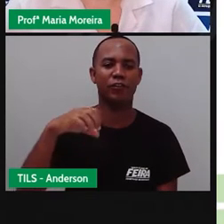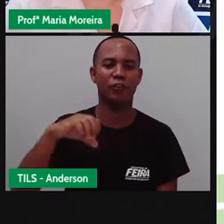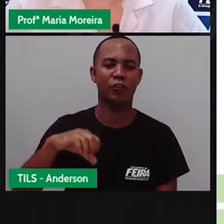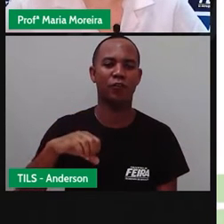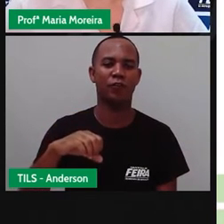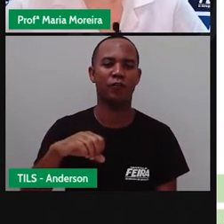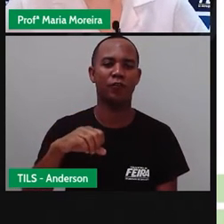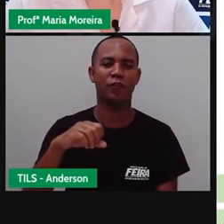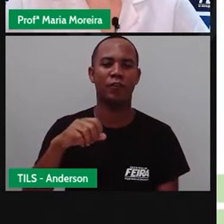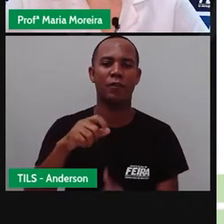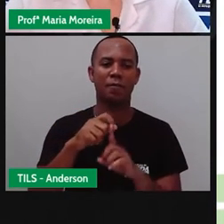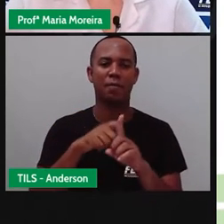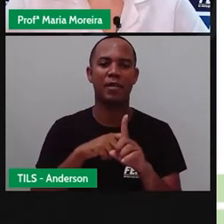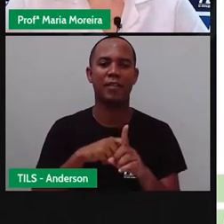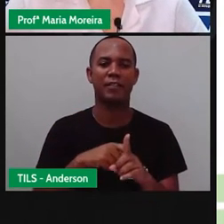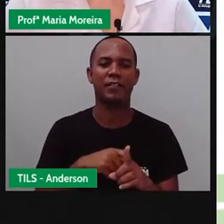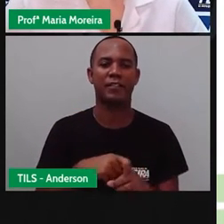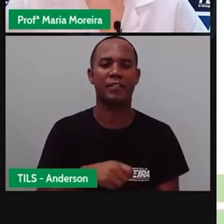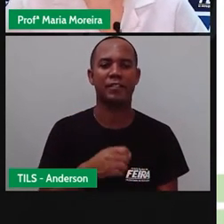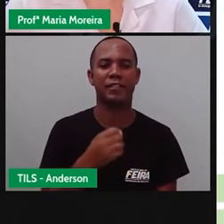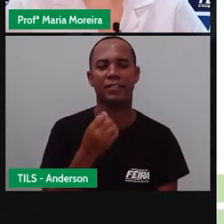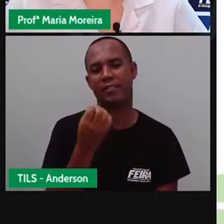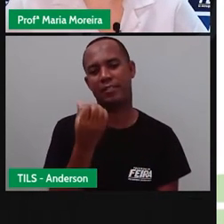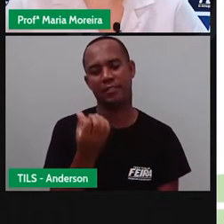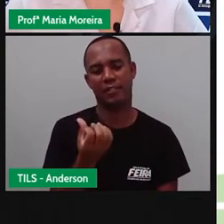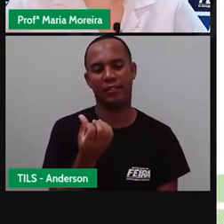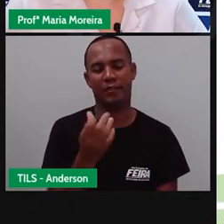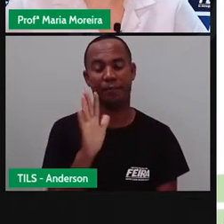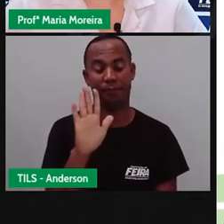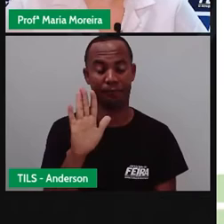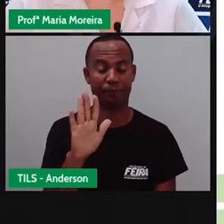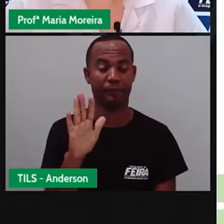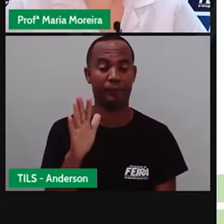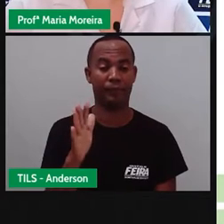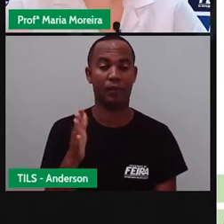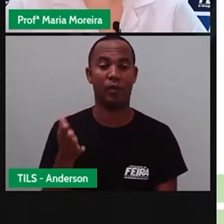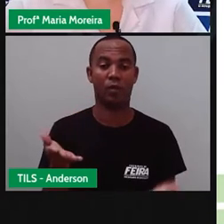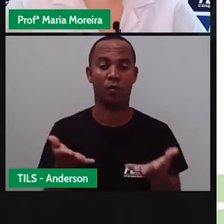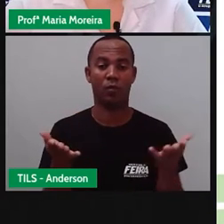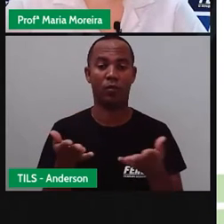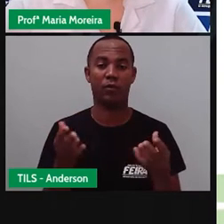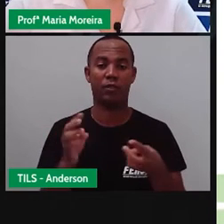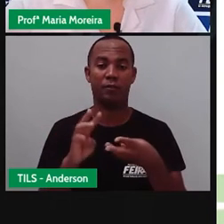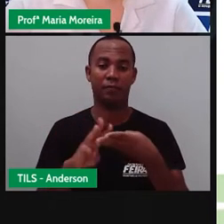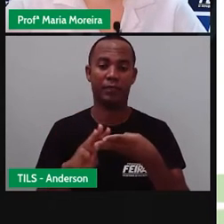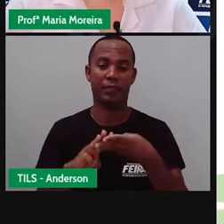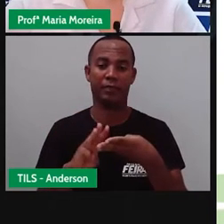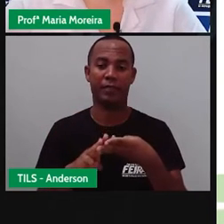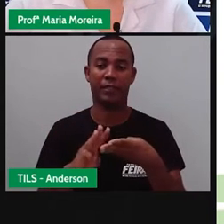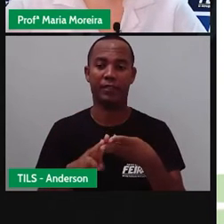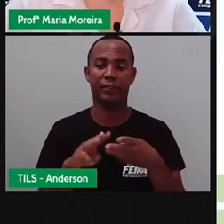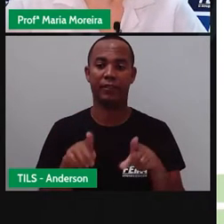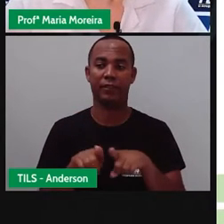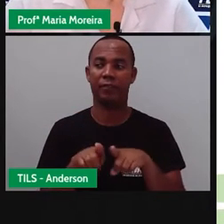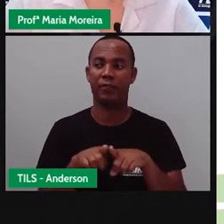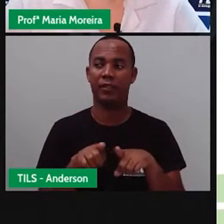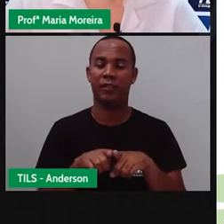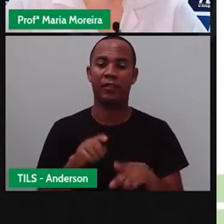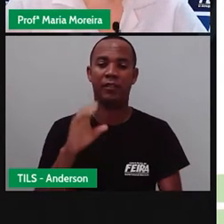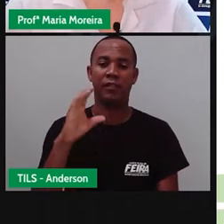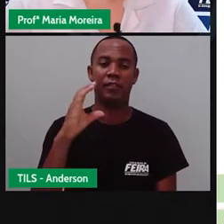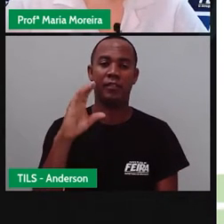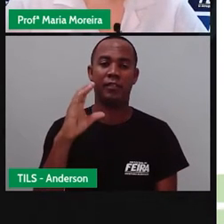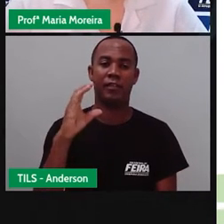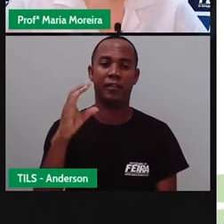e2021 bom área de conhecimento interdisciplinar matemática as lições da natureza